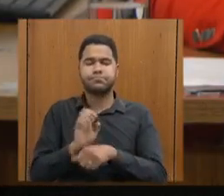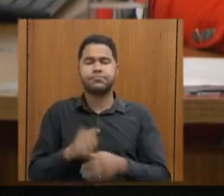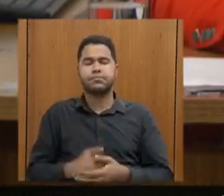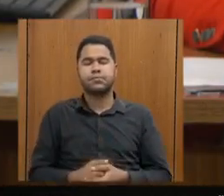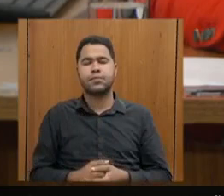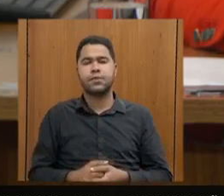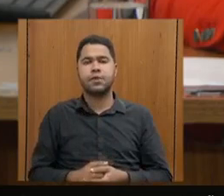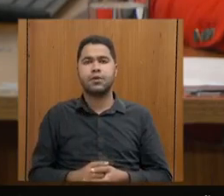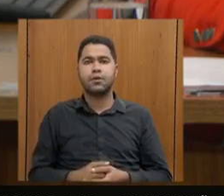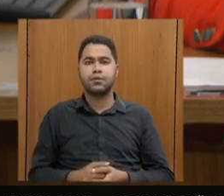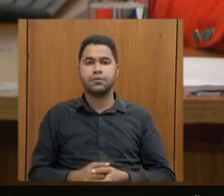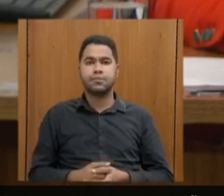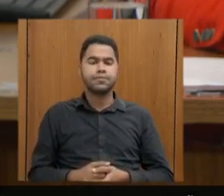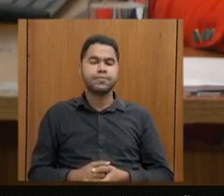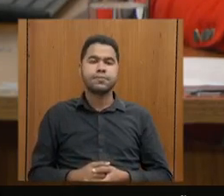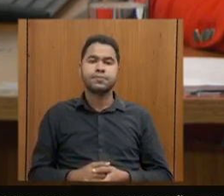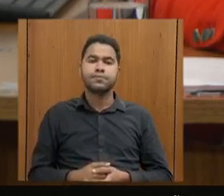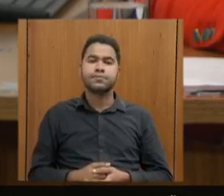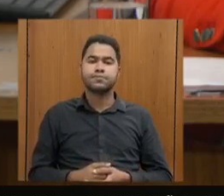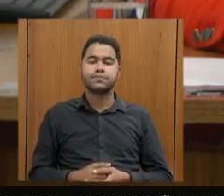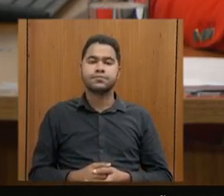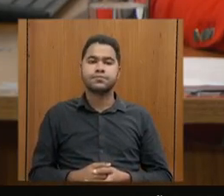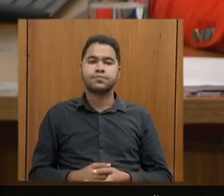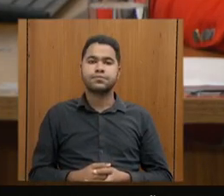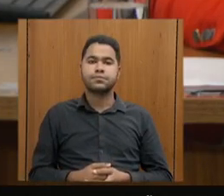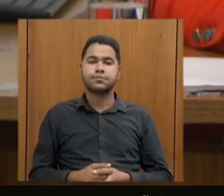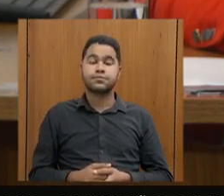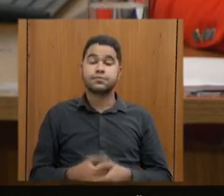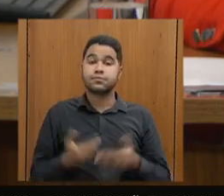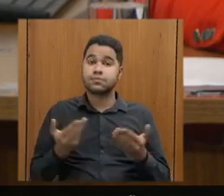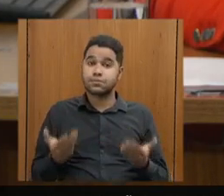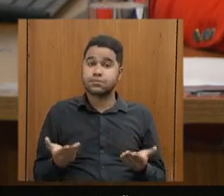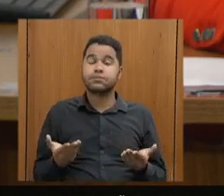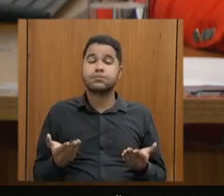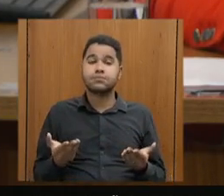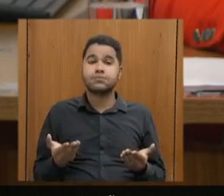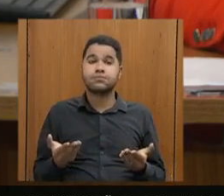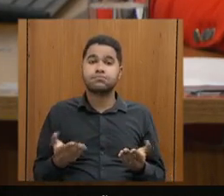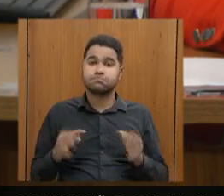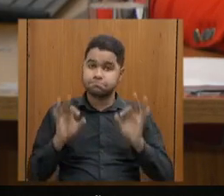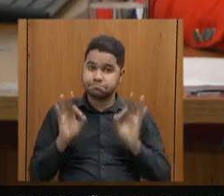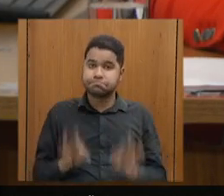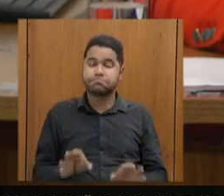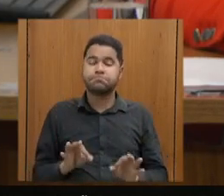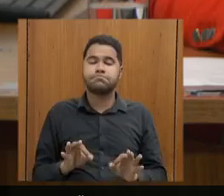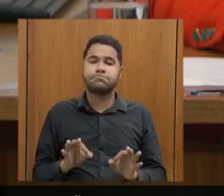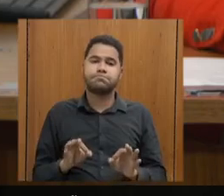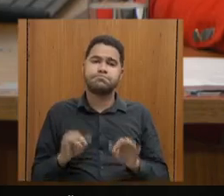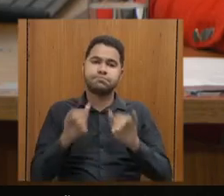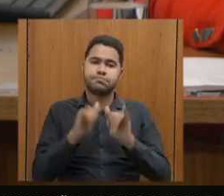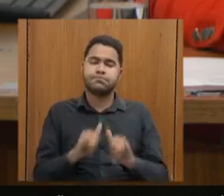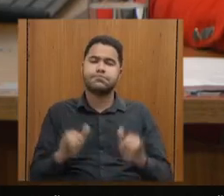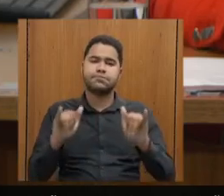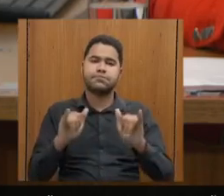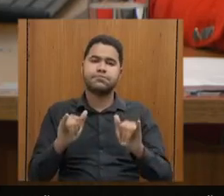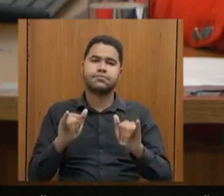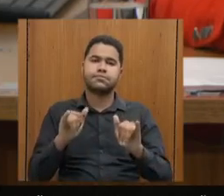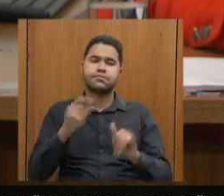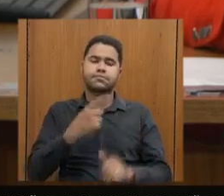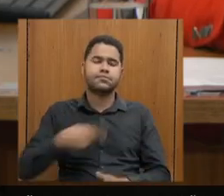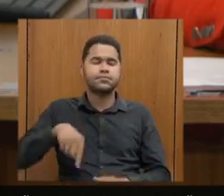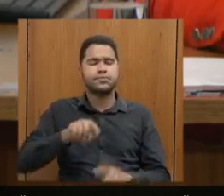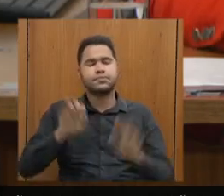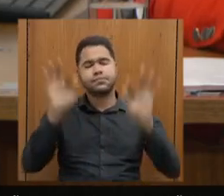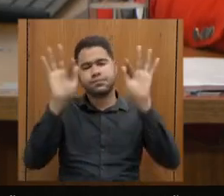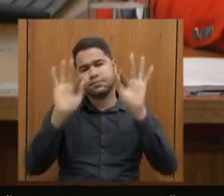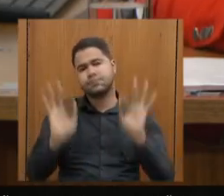atende estão bem Opa é Eliéser também então é realmente vamos dizer a gente tá é